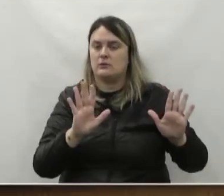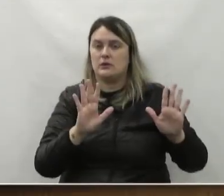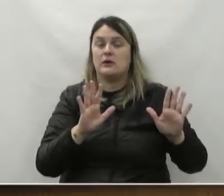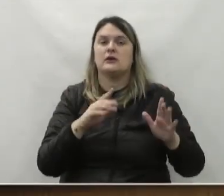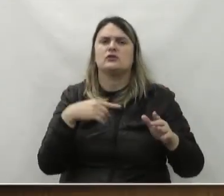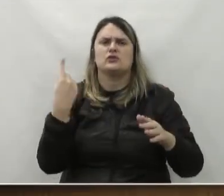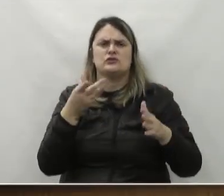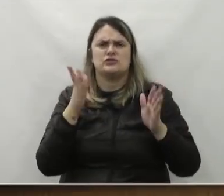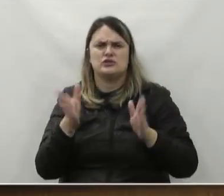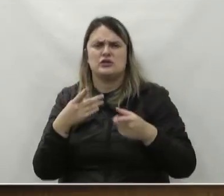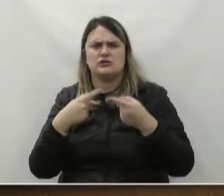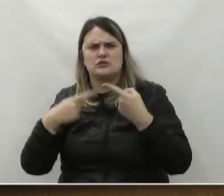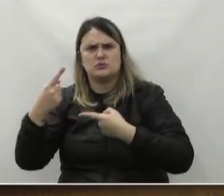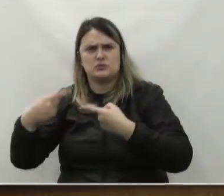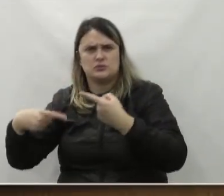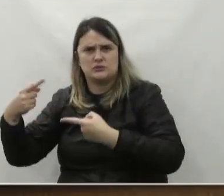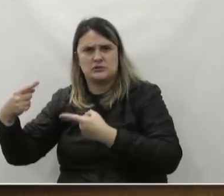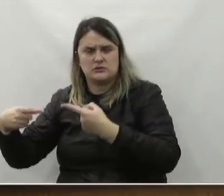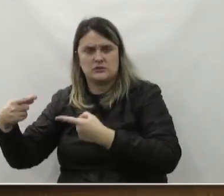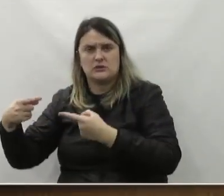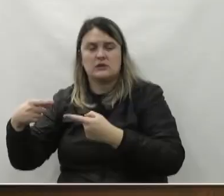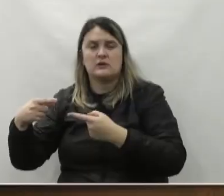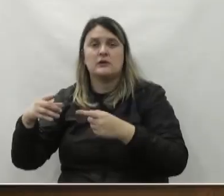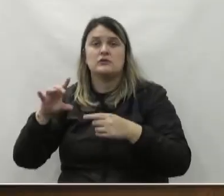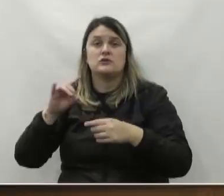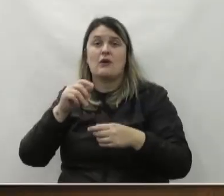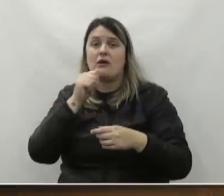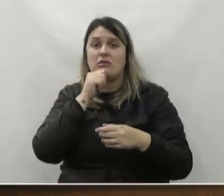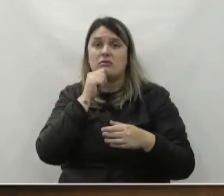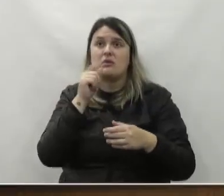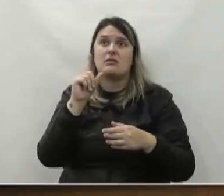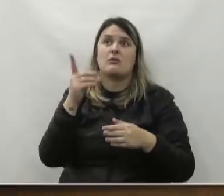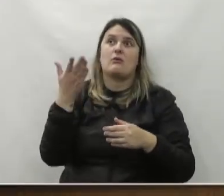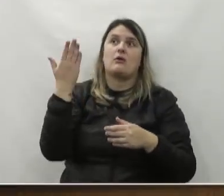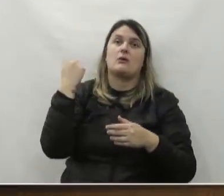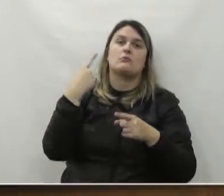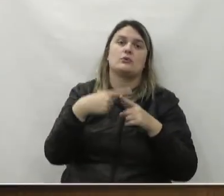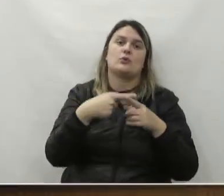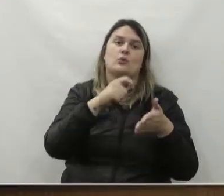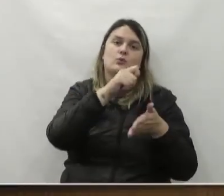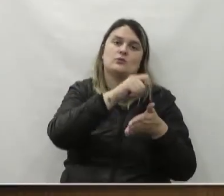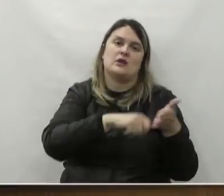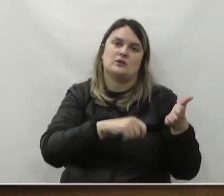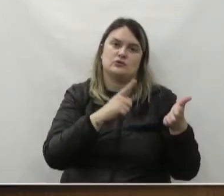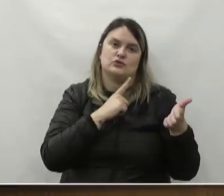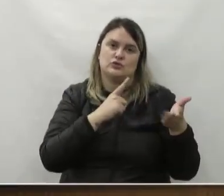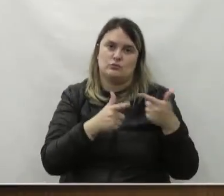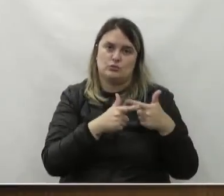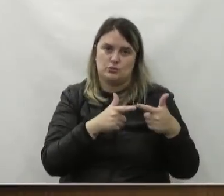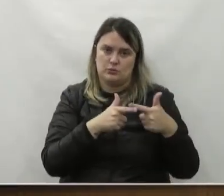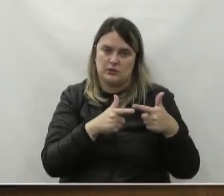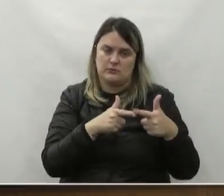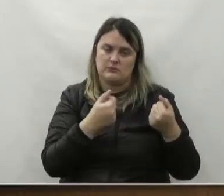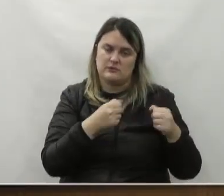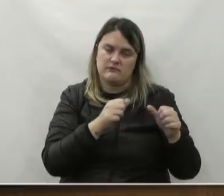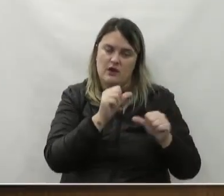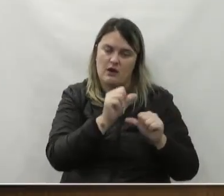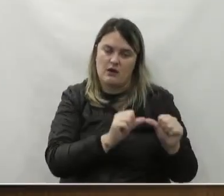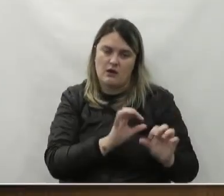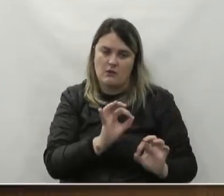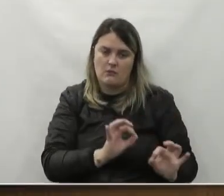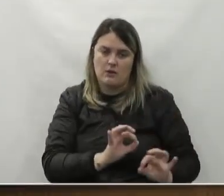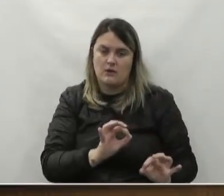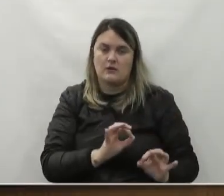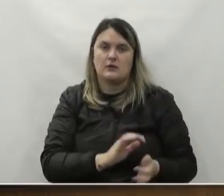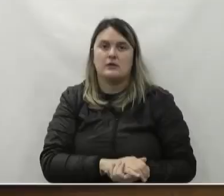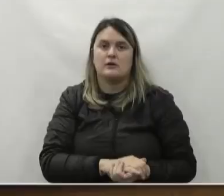nós discutimos várias vezes, só não foi aplicado antes porque o contrato tinha alguns que